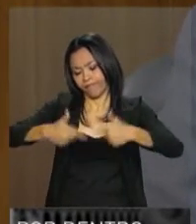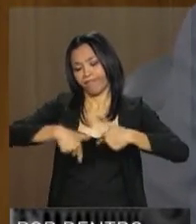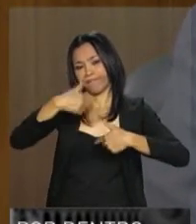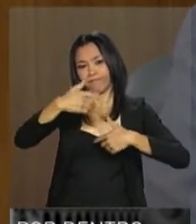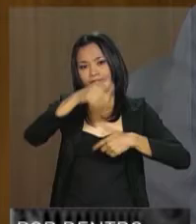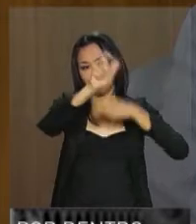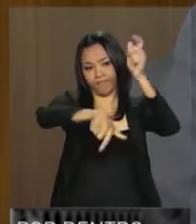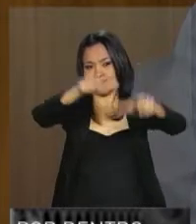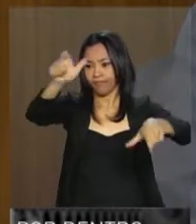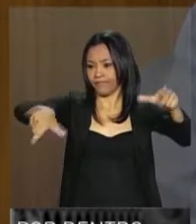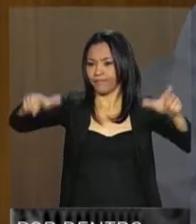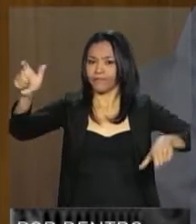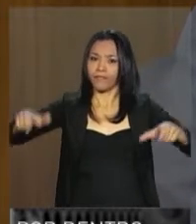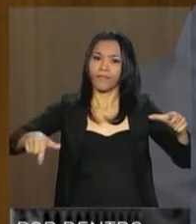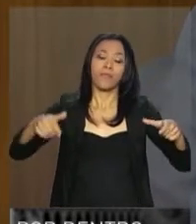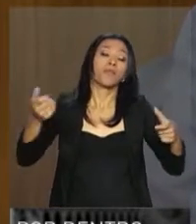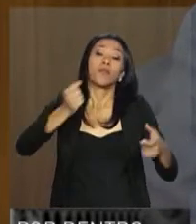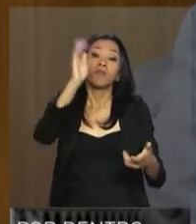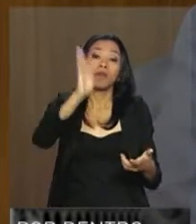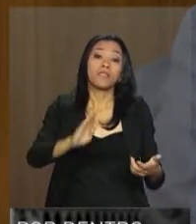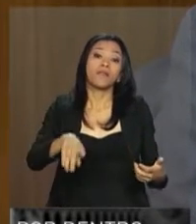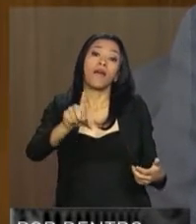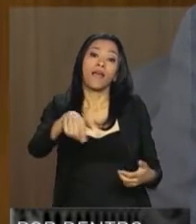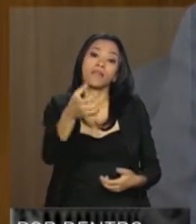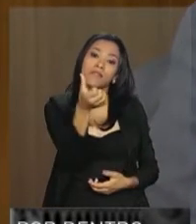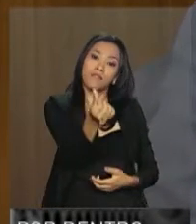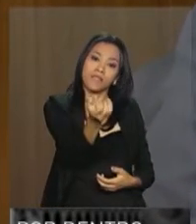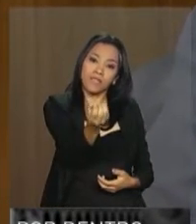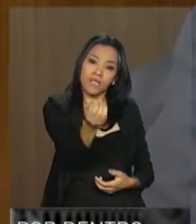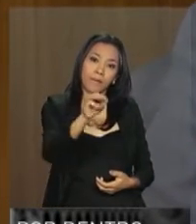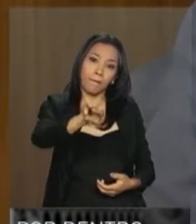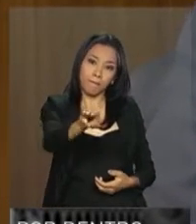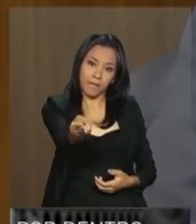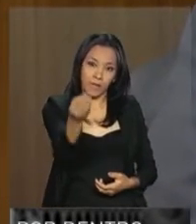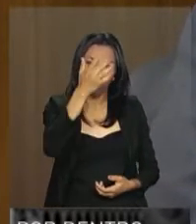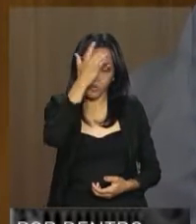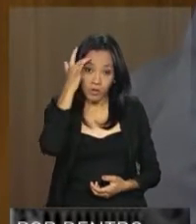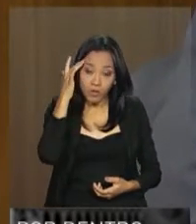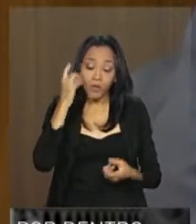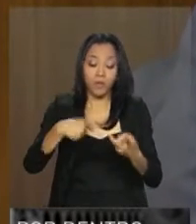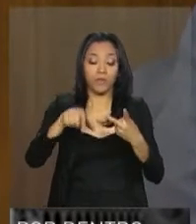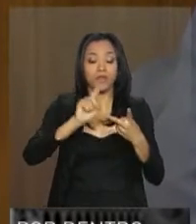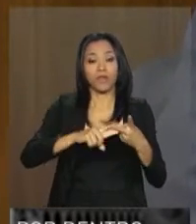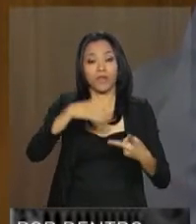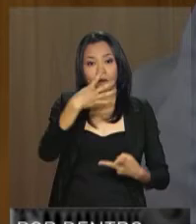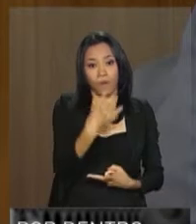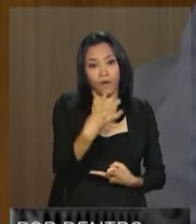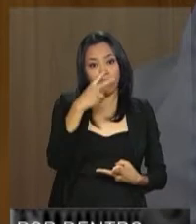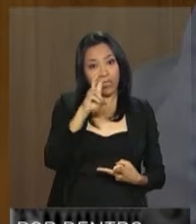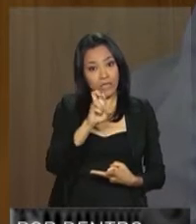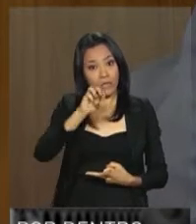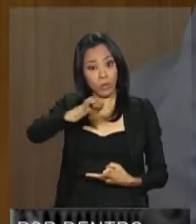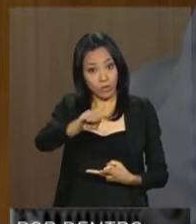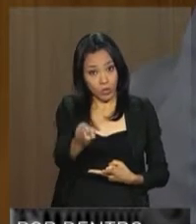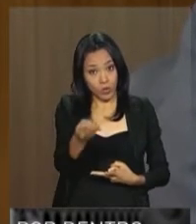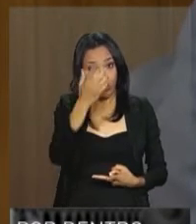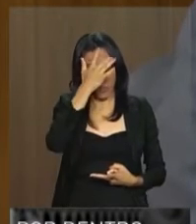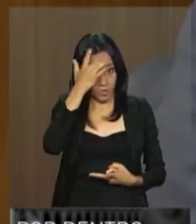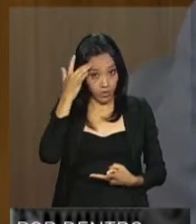brasil é de 60 milhões de pessoas em uma atividade econômica 45 milhões de pessoas